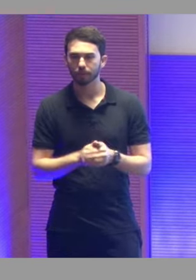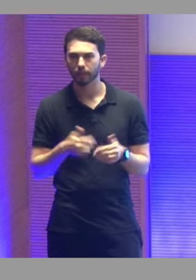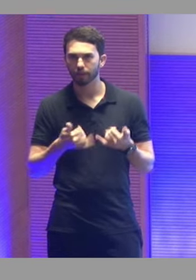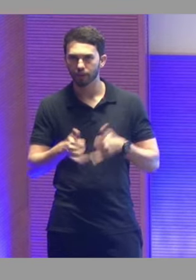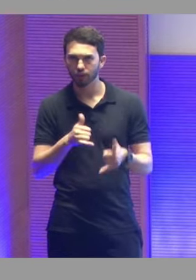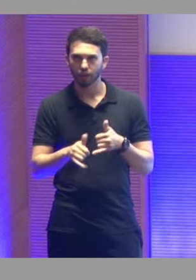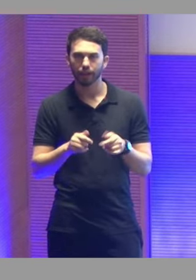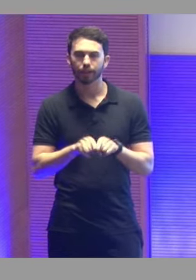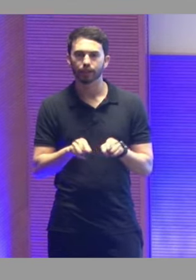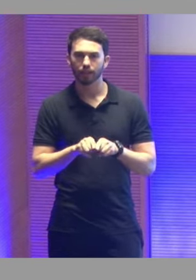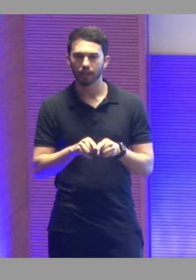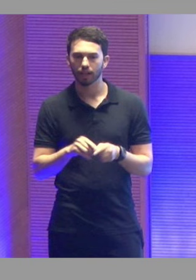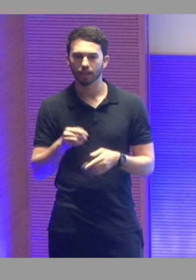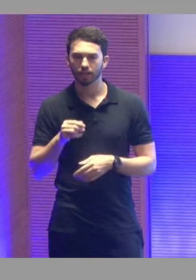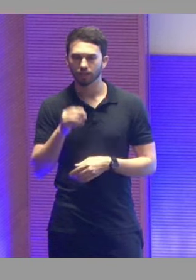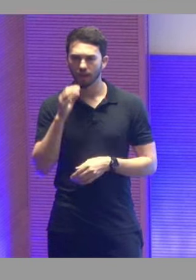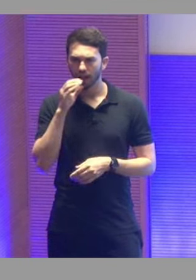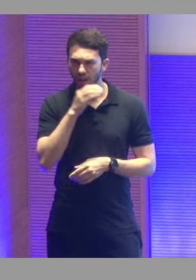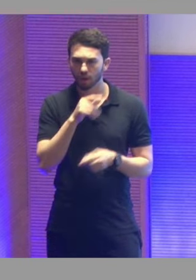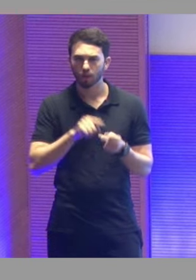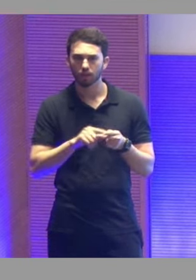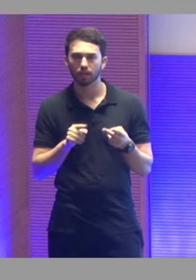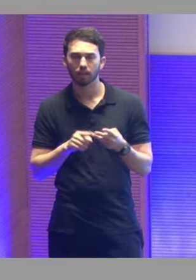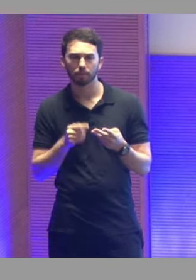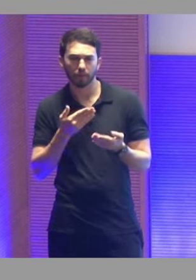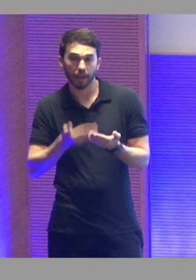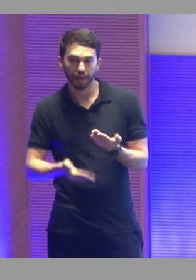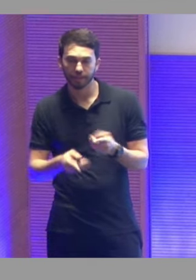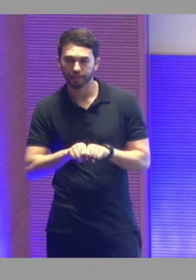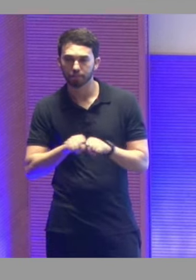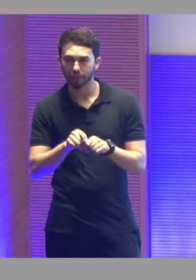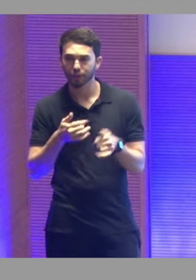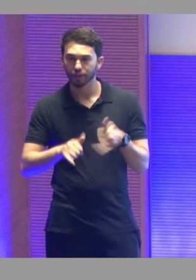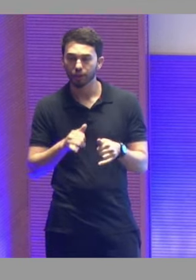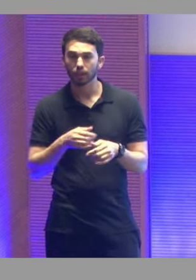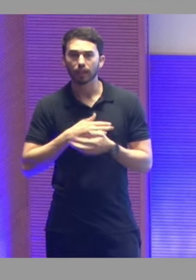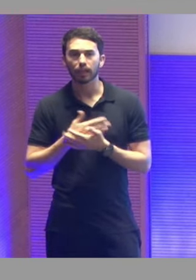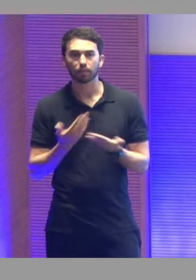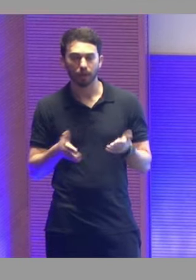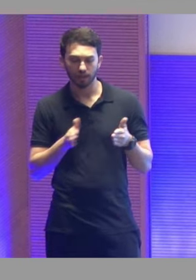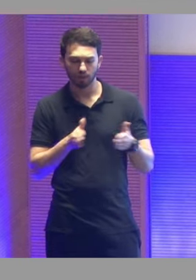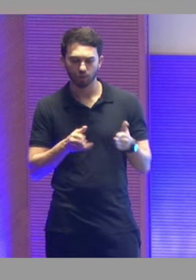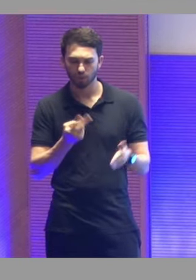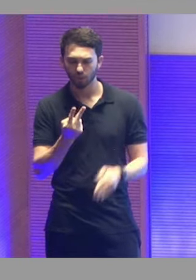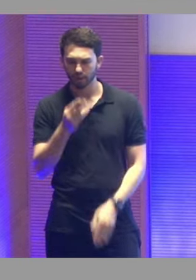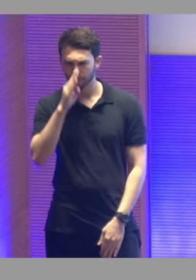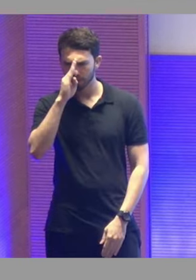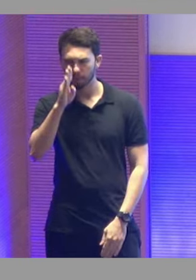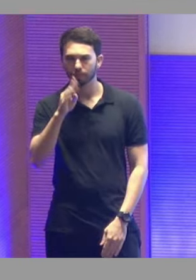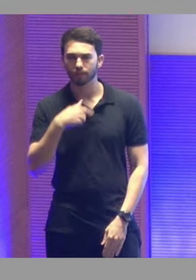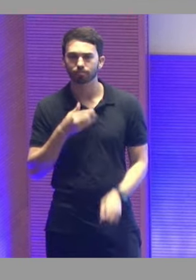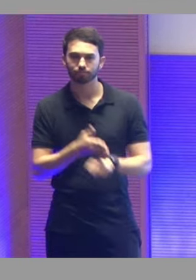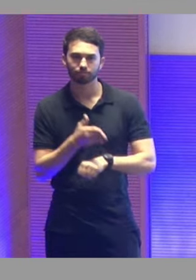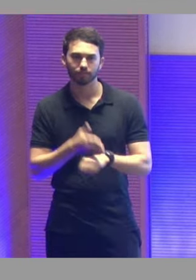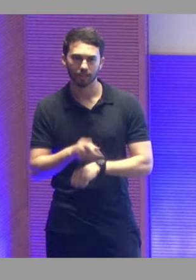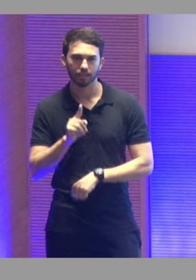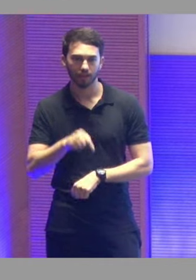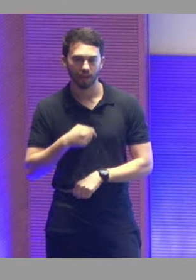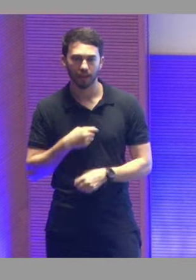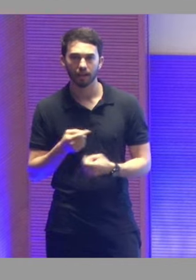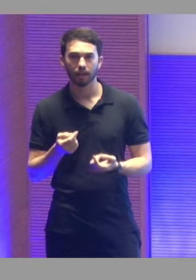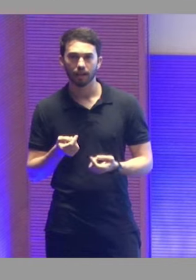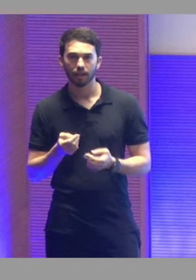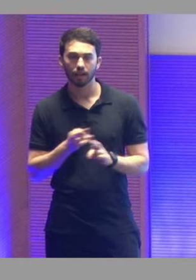energia elétrica energia térmica perdas eh mas o escopo do dois em grande parte a contribuição é das emissões